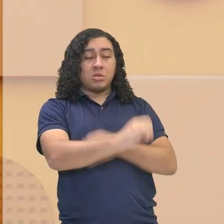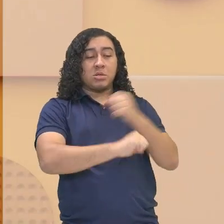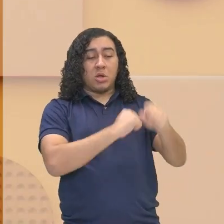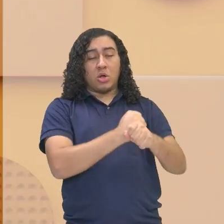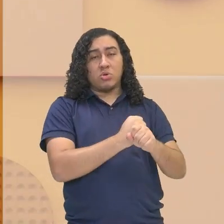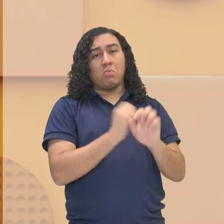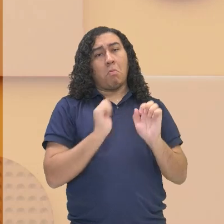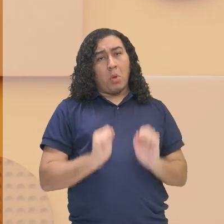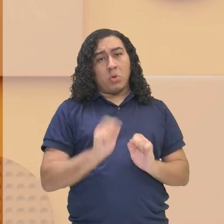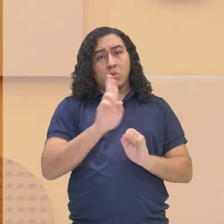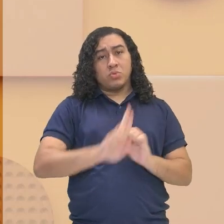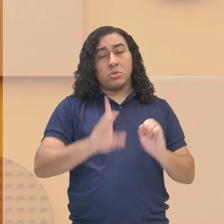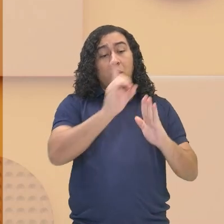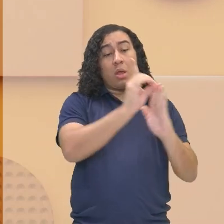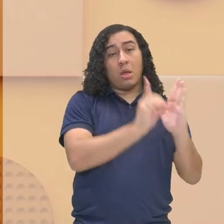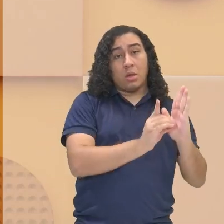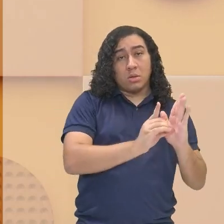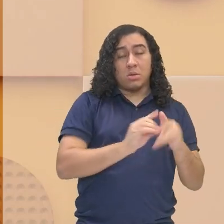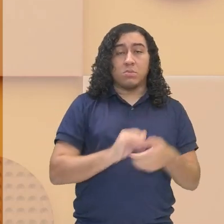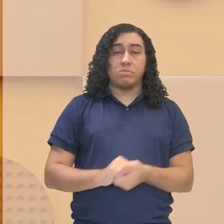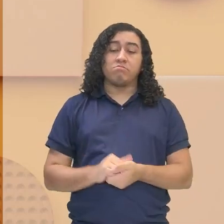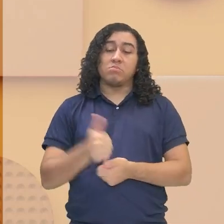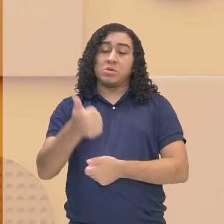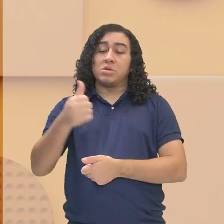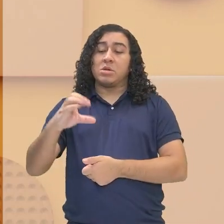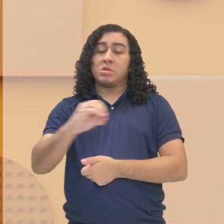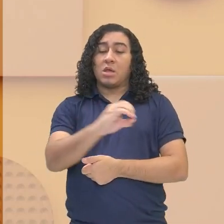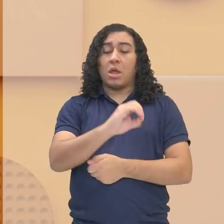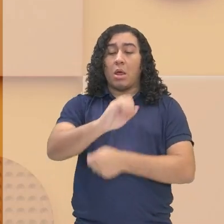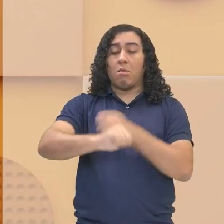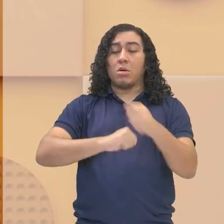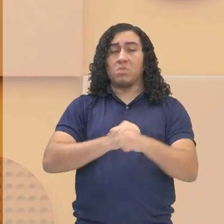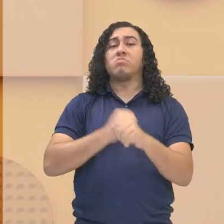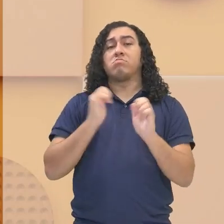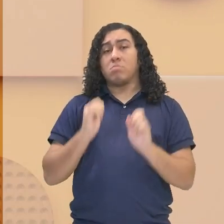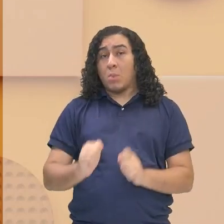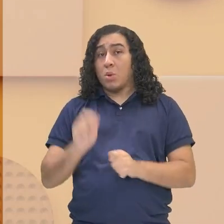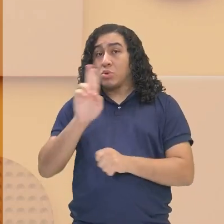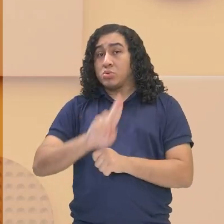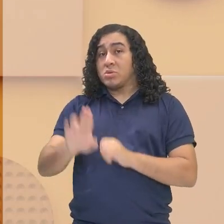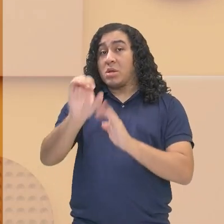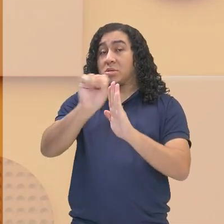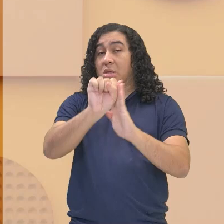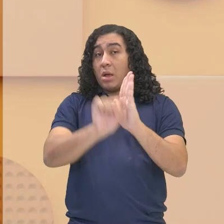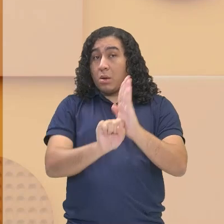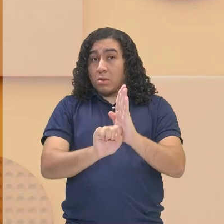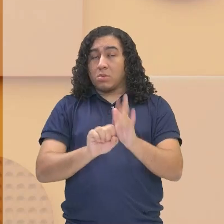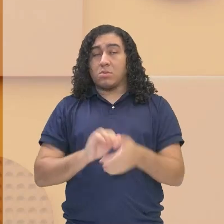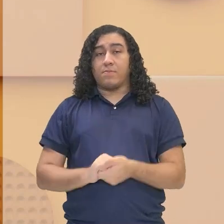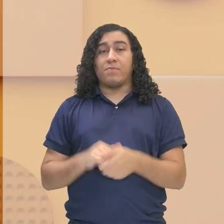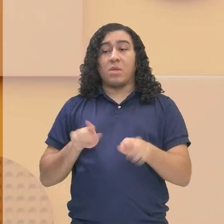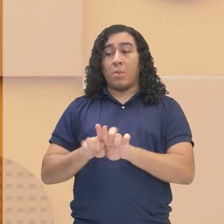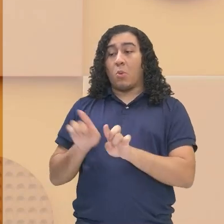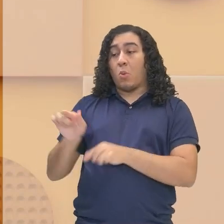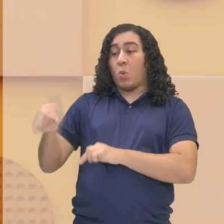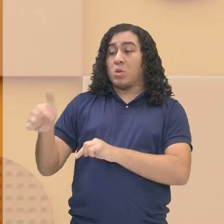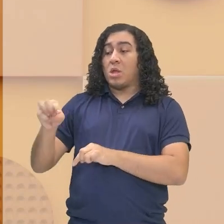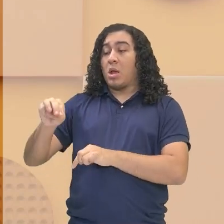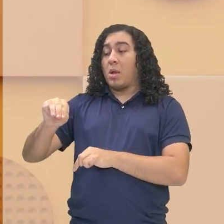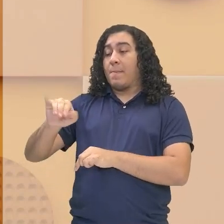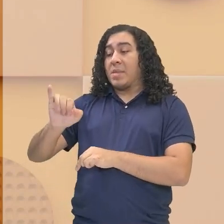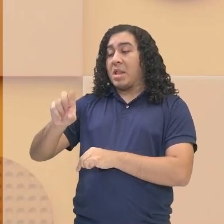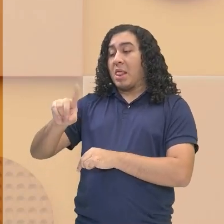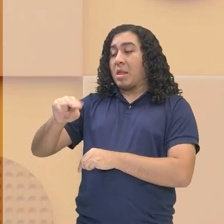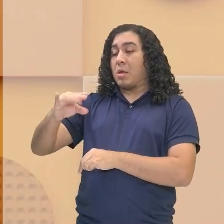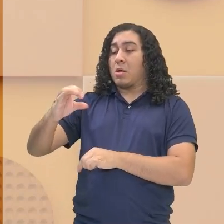décadas, século, 100 anos, milênio, 1000 anos. E esses são